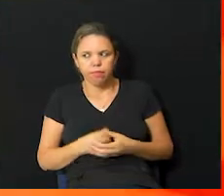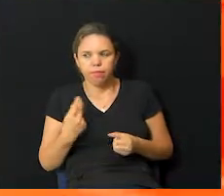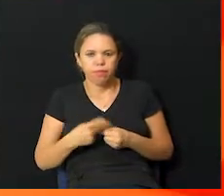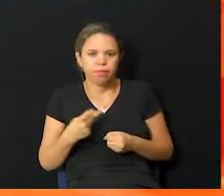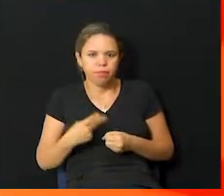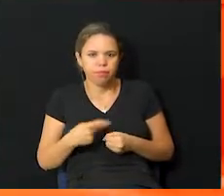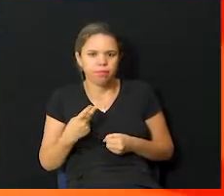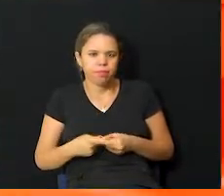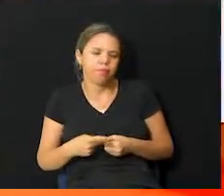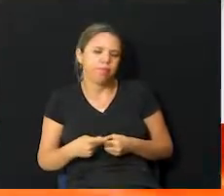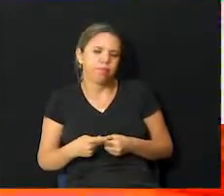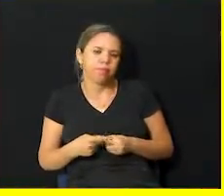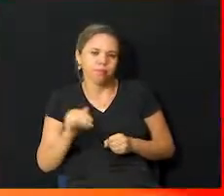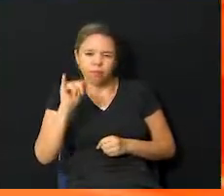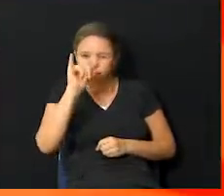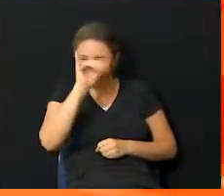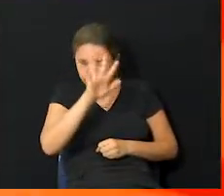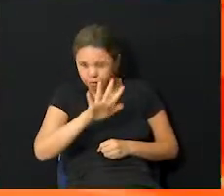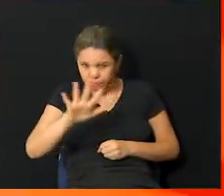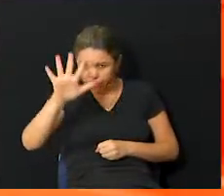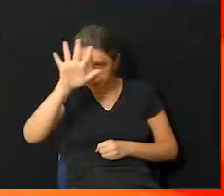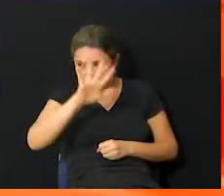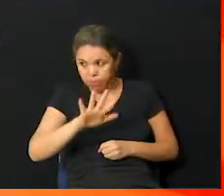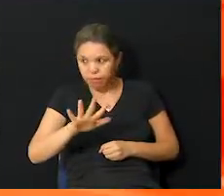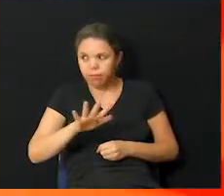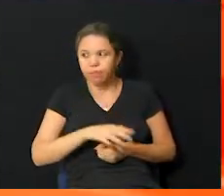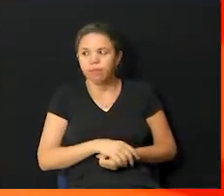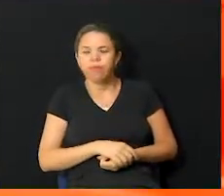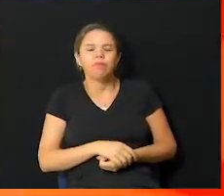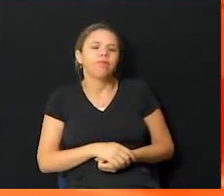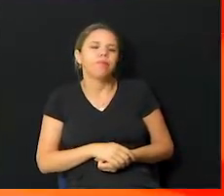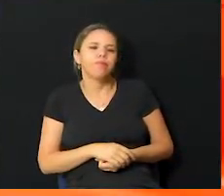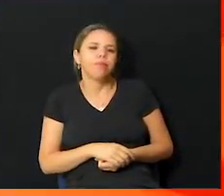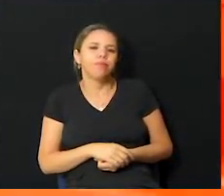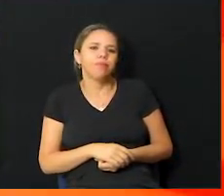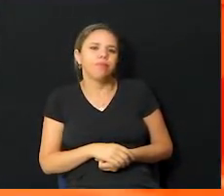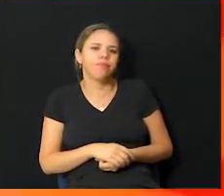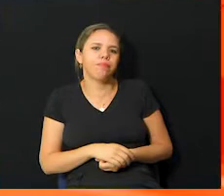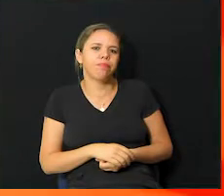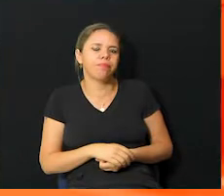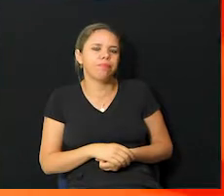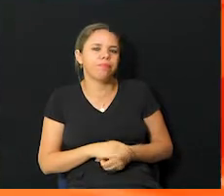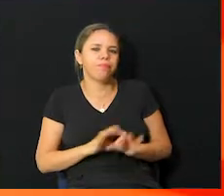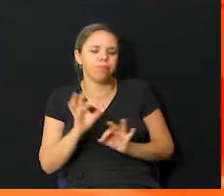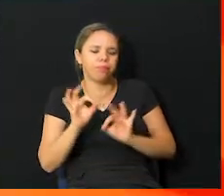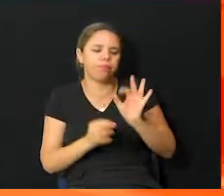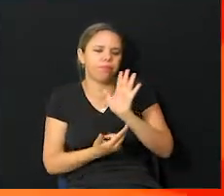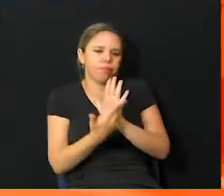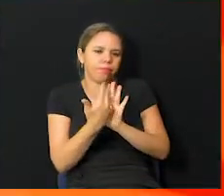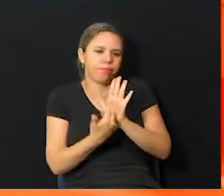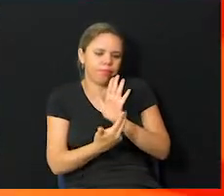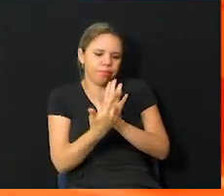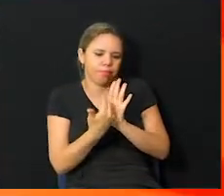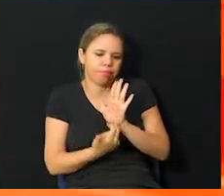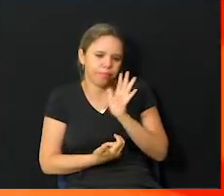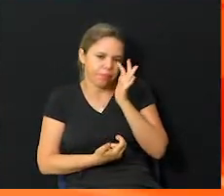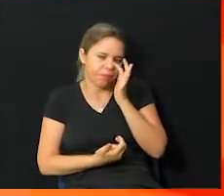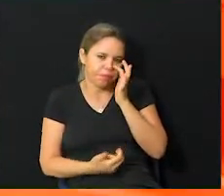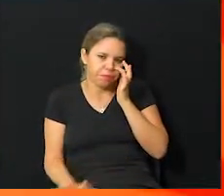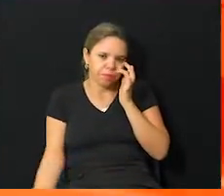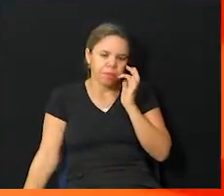produto integrado fosse a imagem, né? E a imagem, a ilustração do livro, né? E